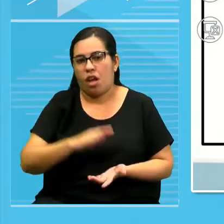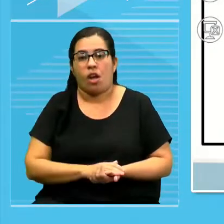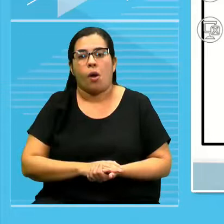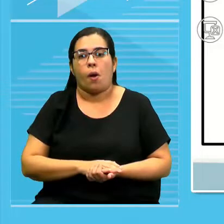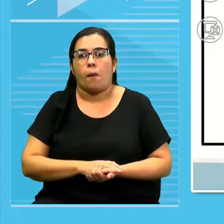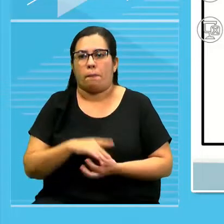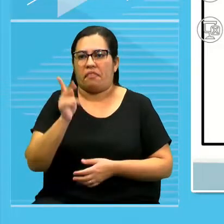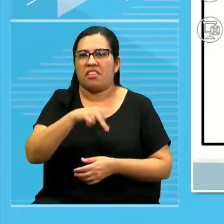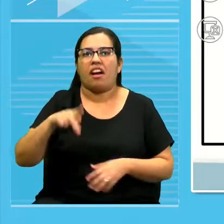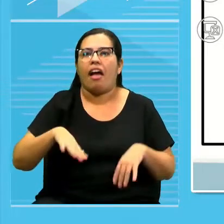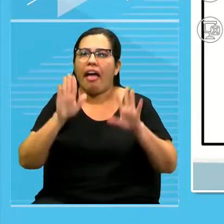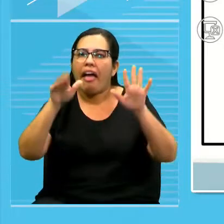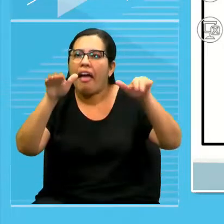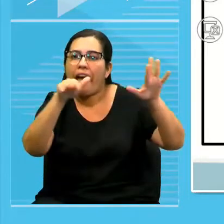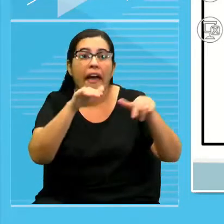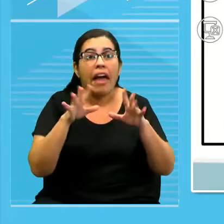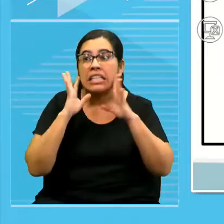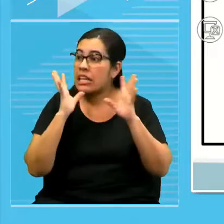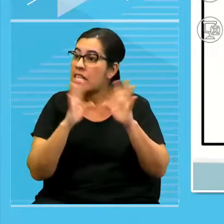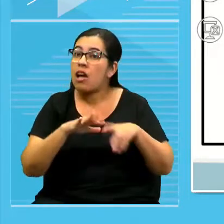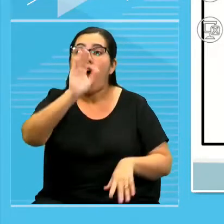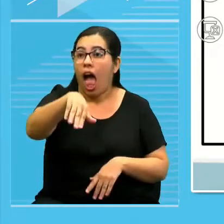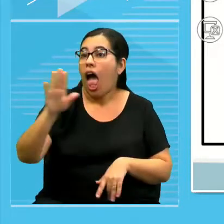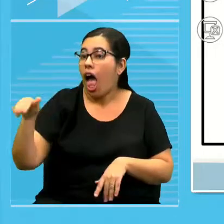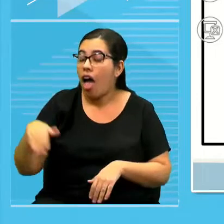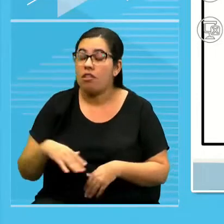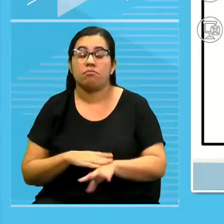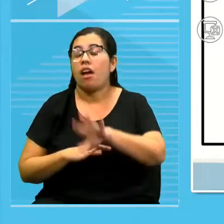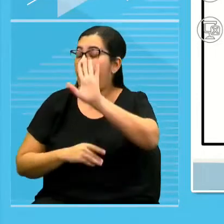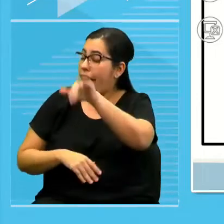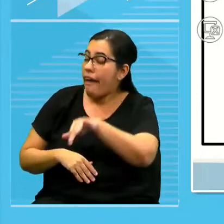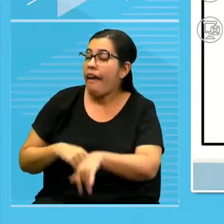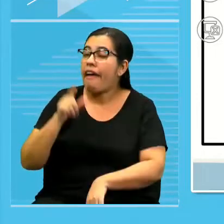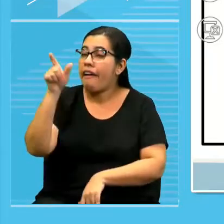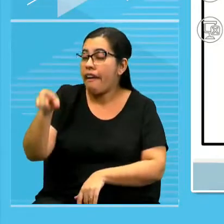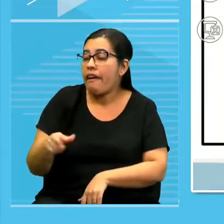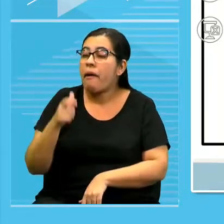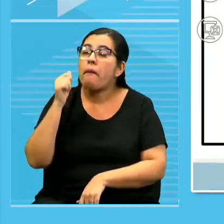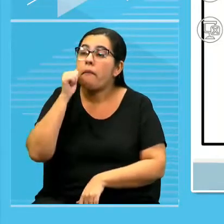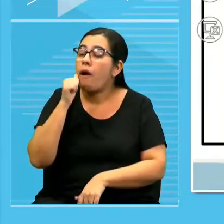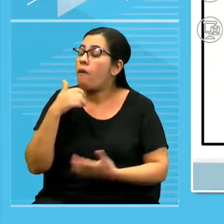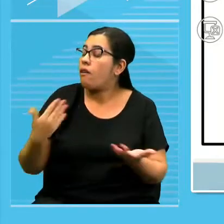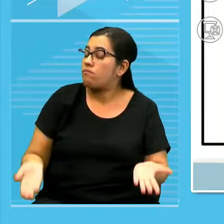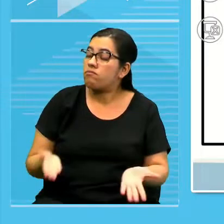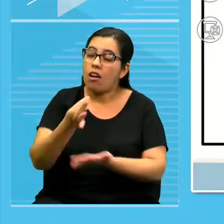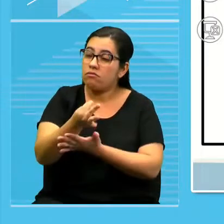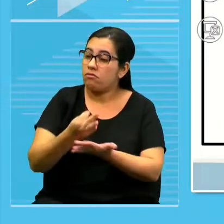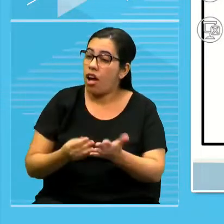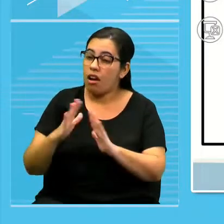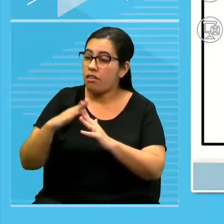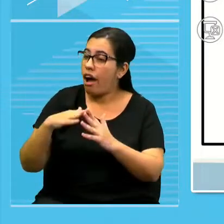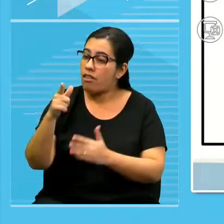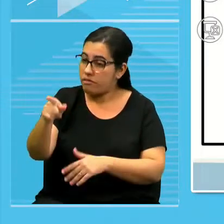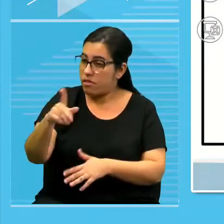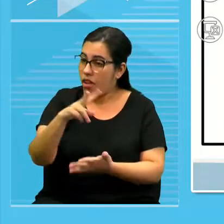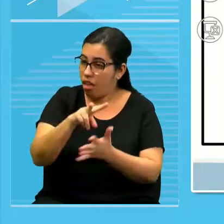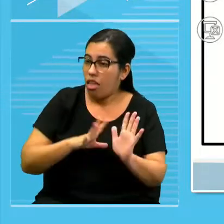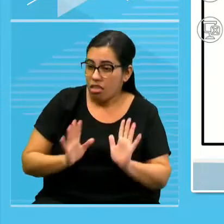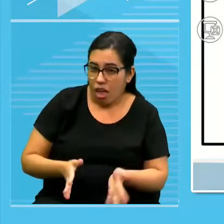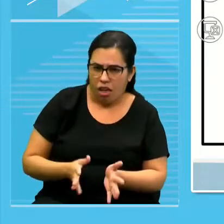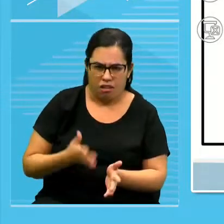assistir aula professor não fica lá Ana Cristina e aquele texto que eu passei para casa você leu